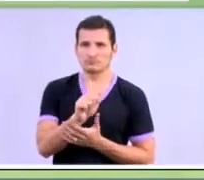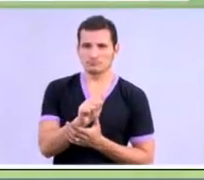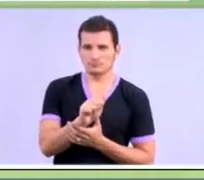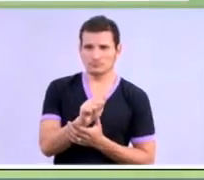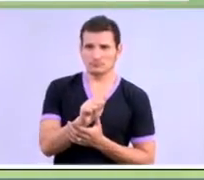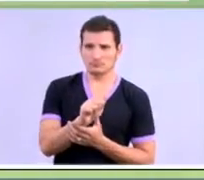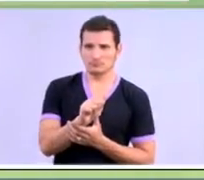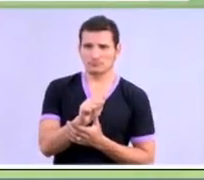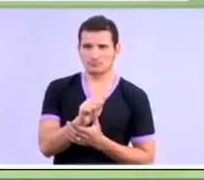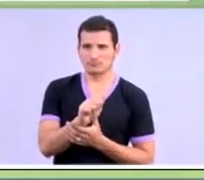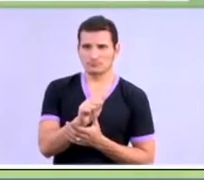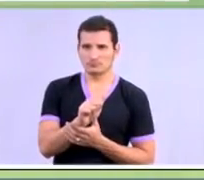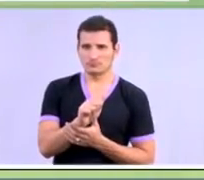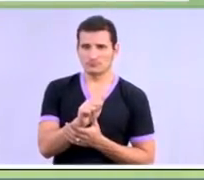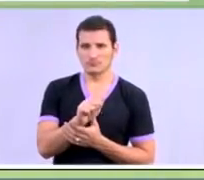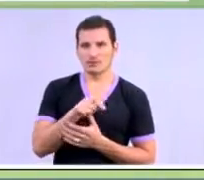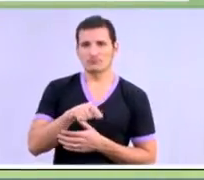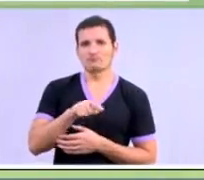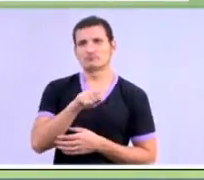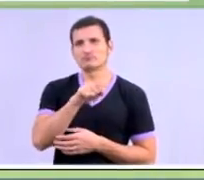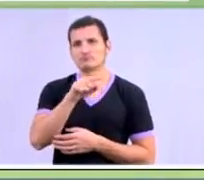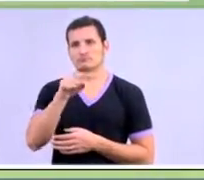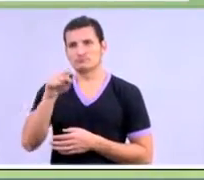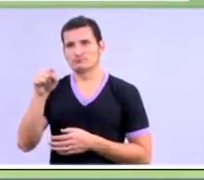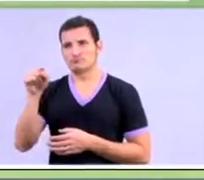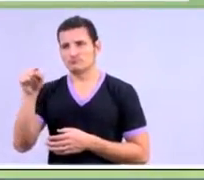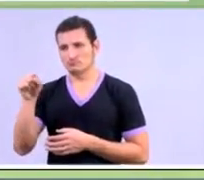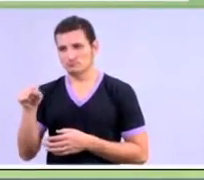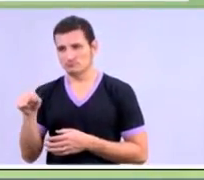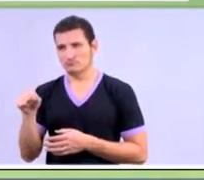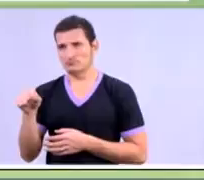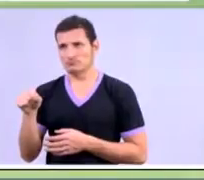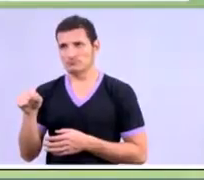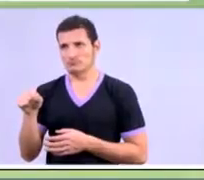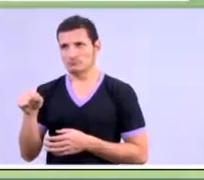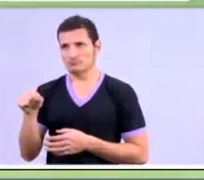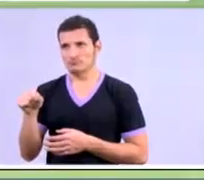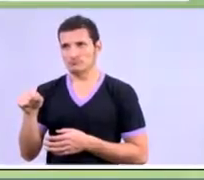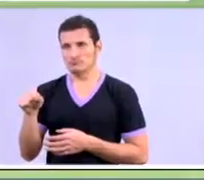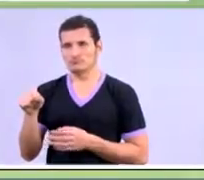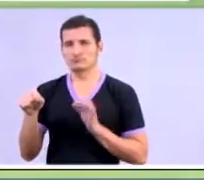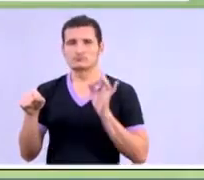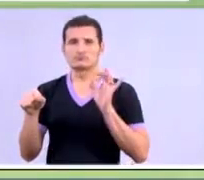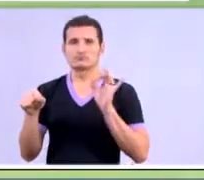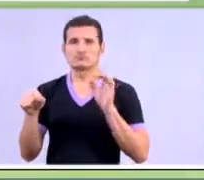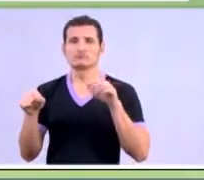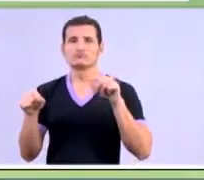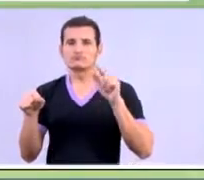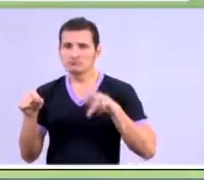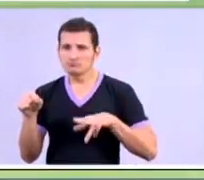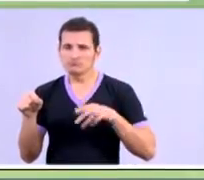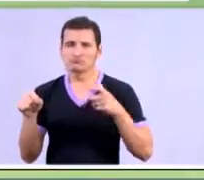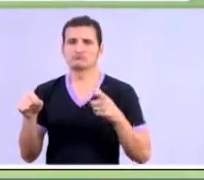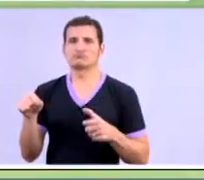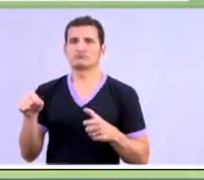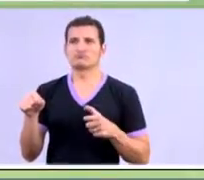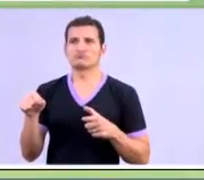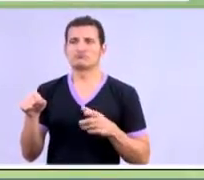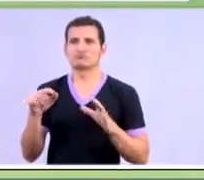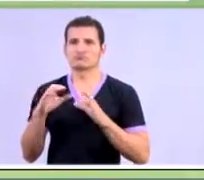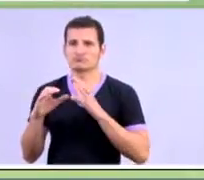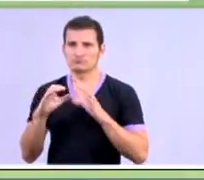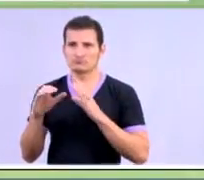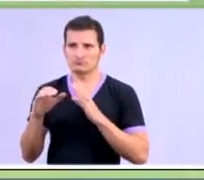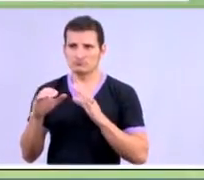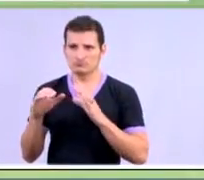uma comunicação, ele manda para o switch e o switch vai mandar só para quem é de a comunicação